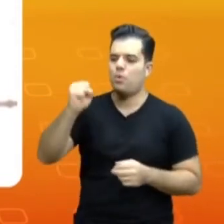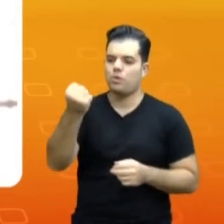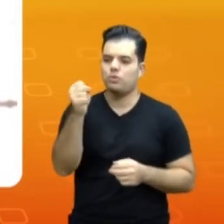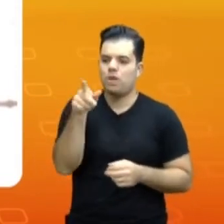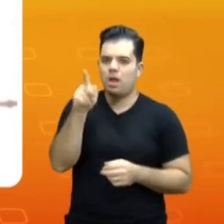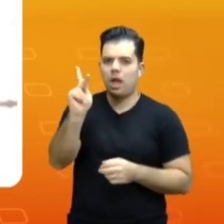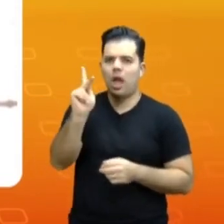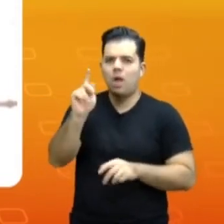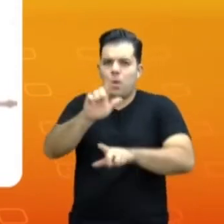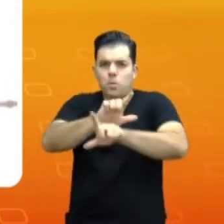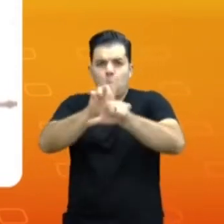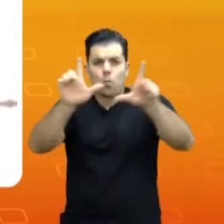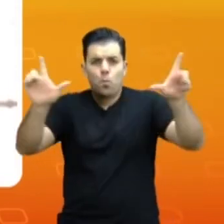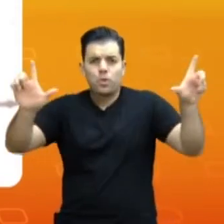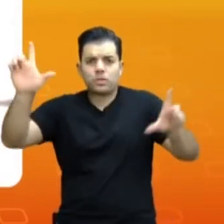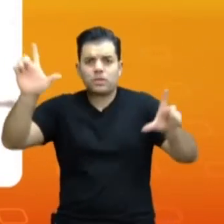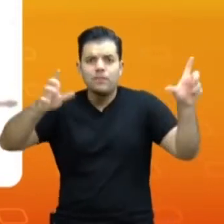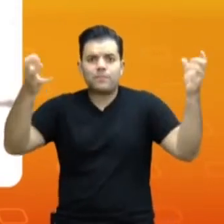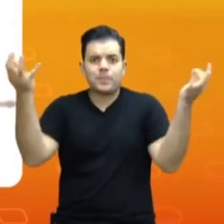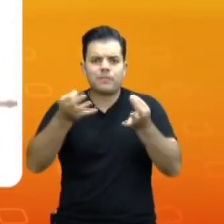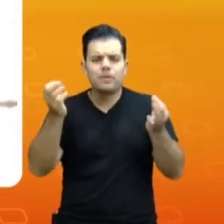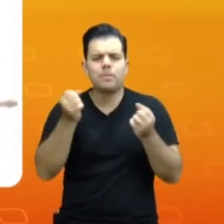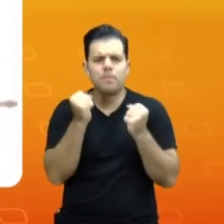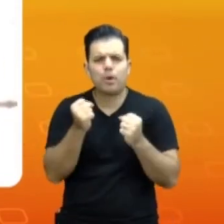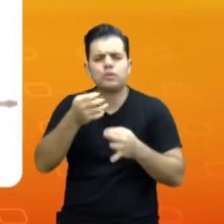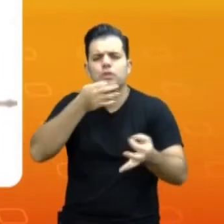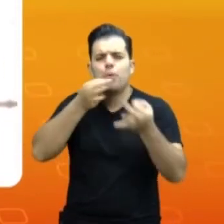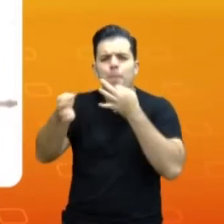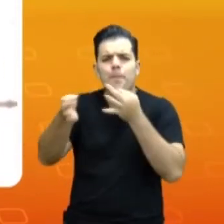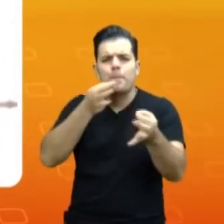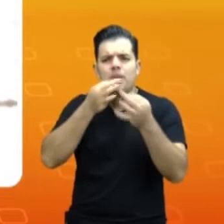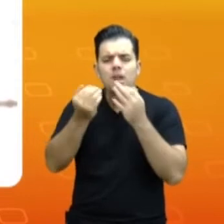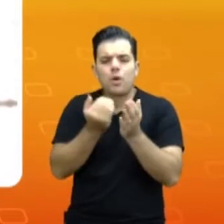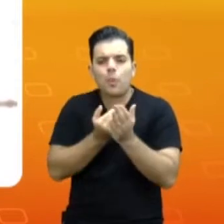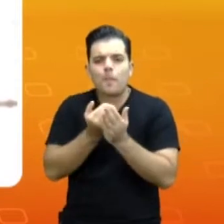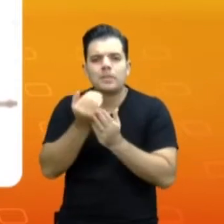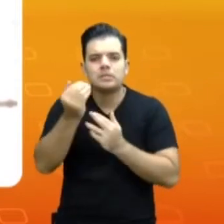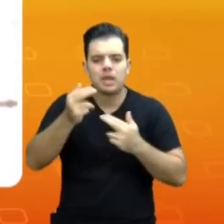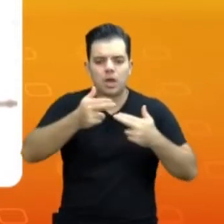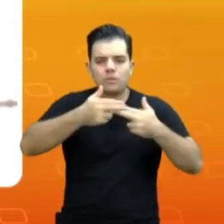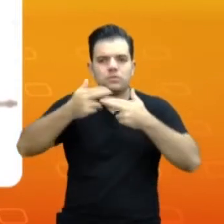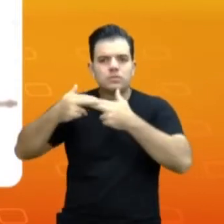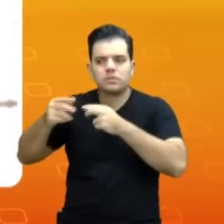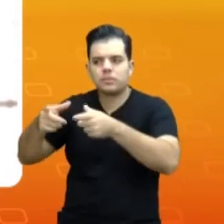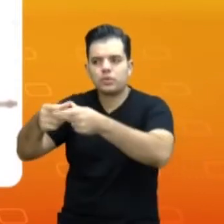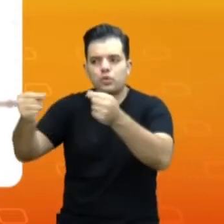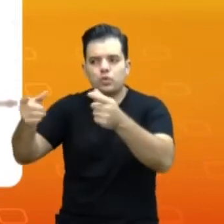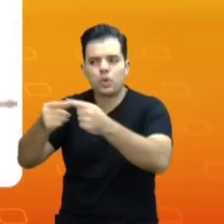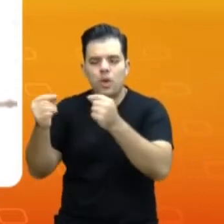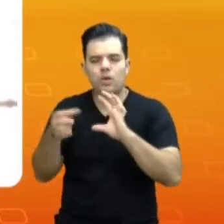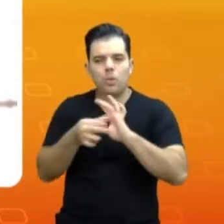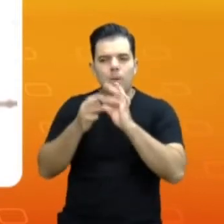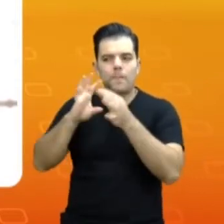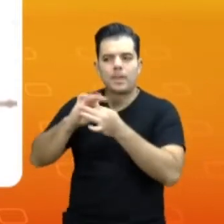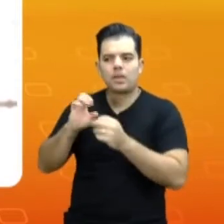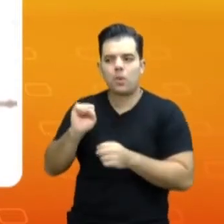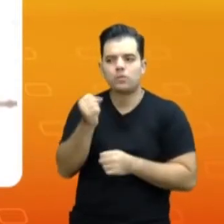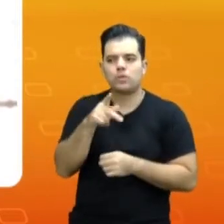exemplo. Podem, por favor, comentar quais iniciativas houve nessa edição em Tóquio, nas Olimpíadas de Tóquio?